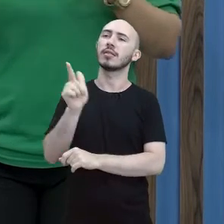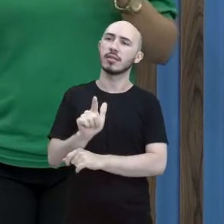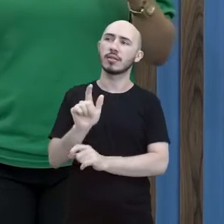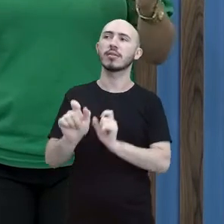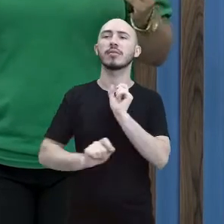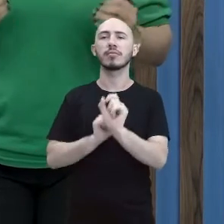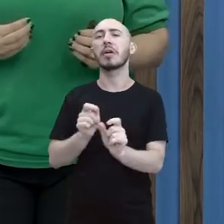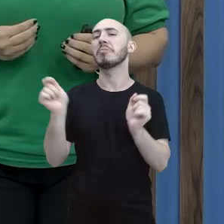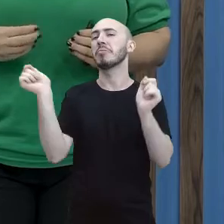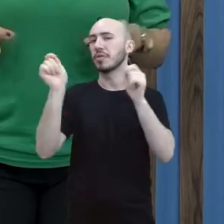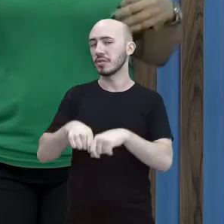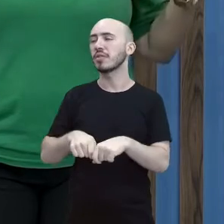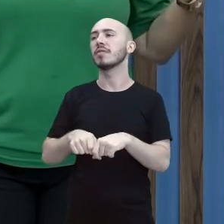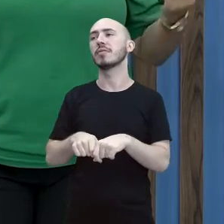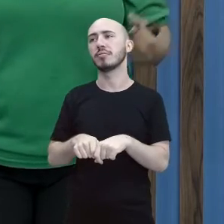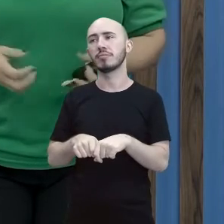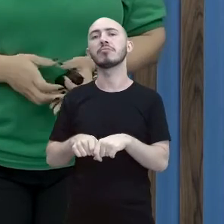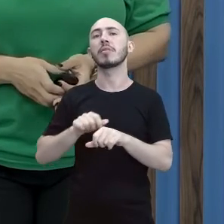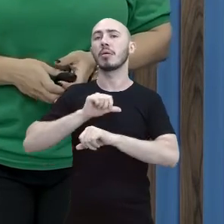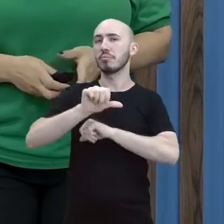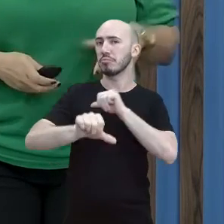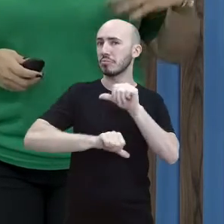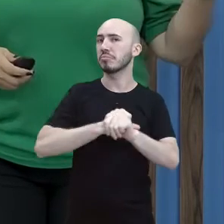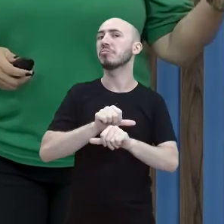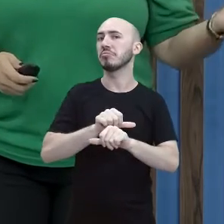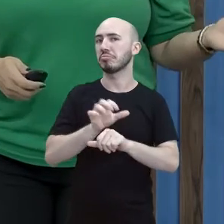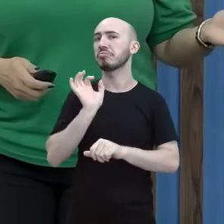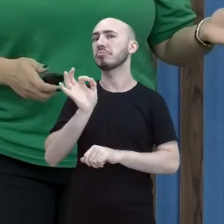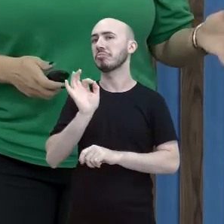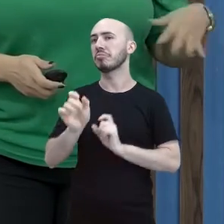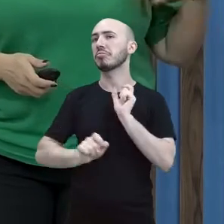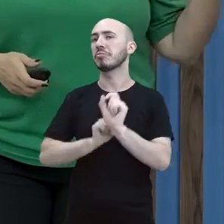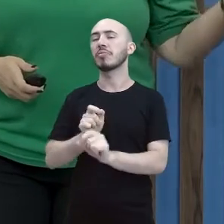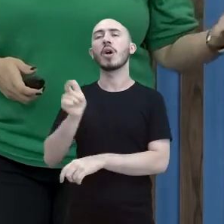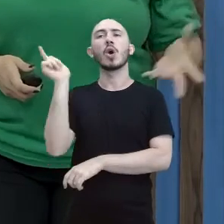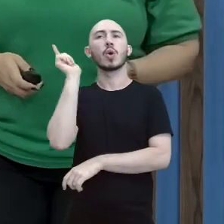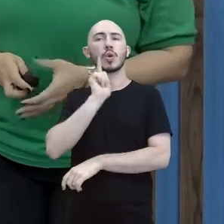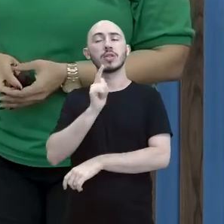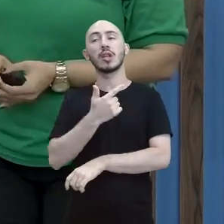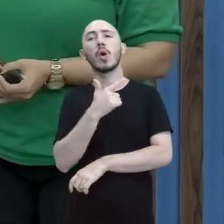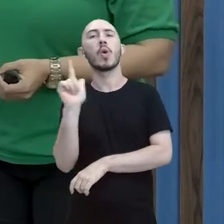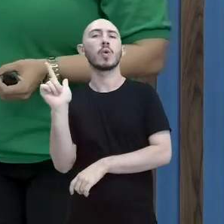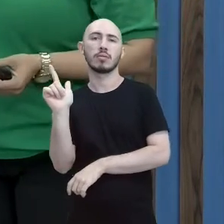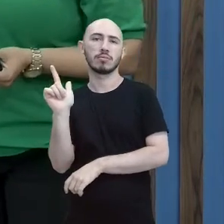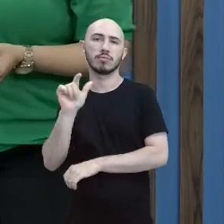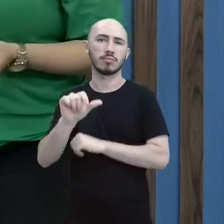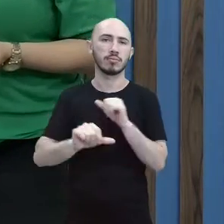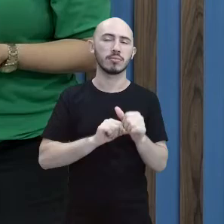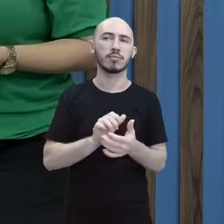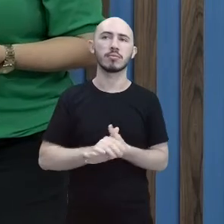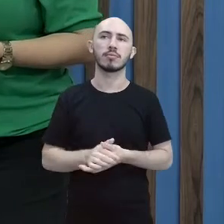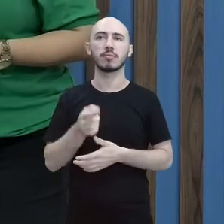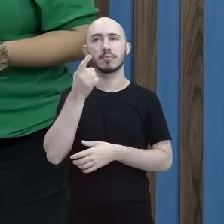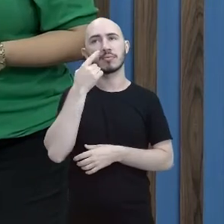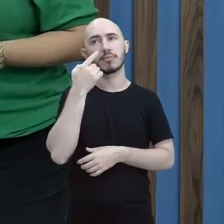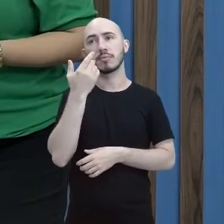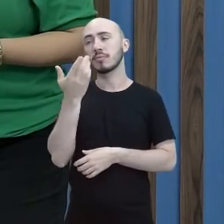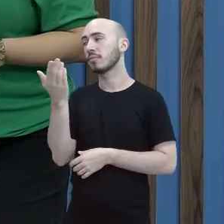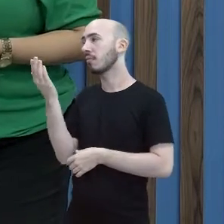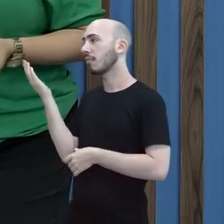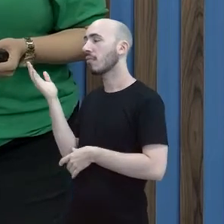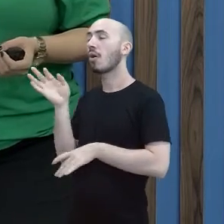átomos para que essa substância mudasse, né? Chegasse a virar outra coisa. Então, nessa